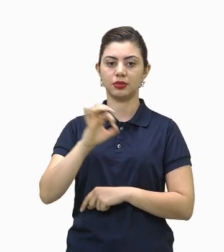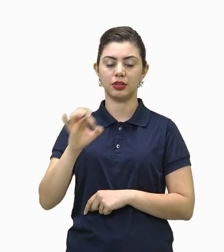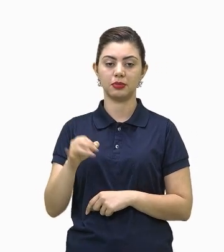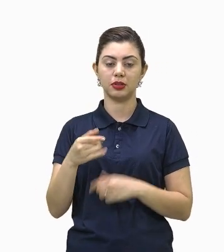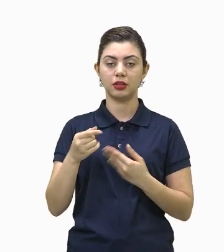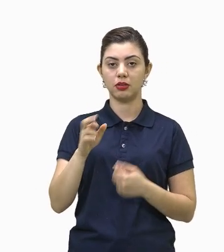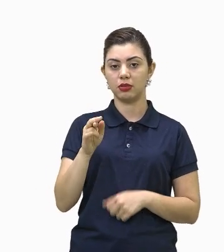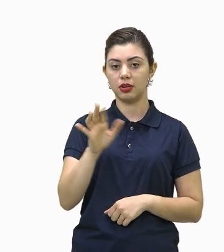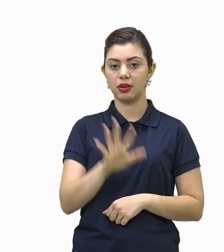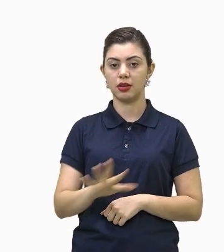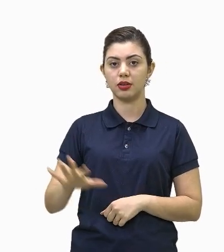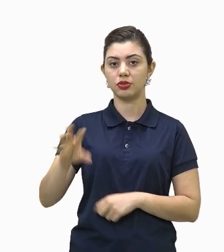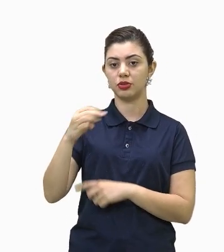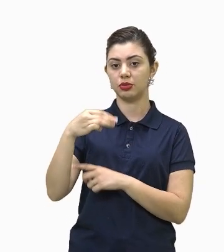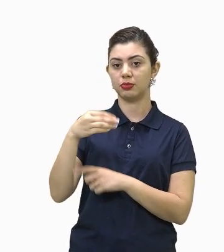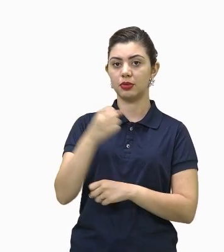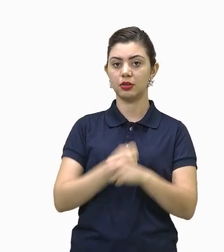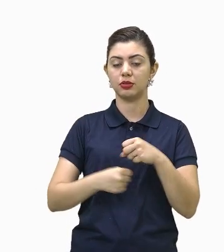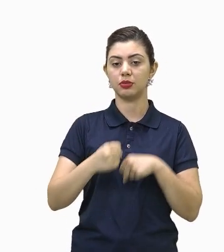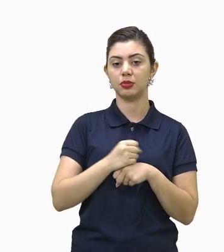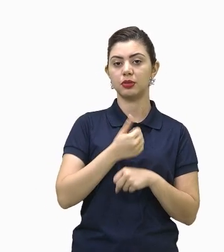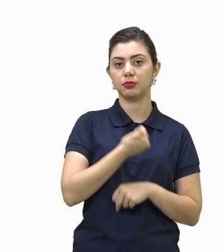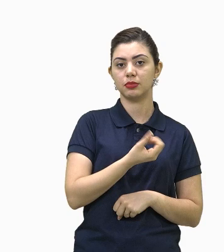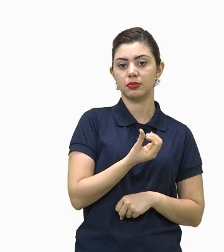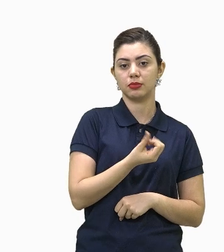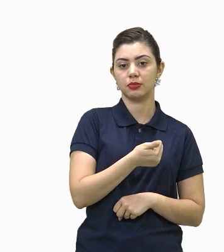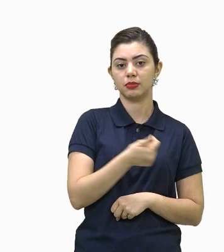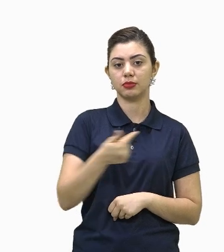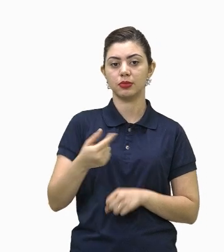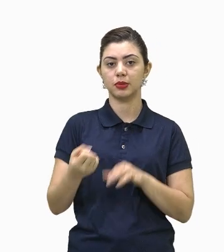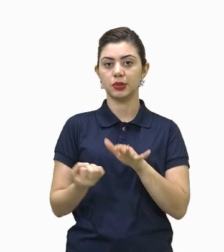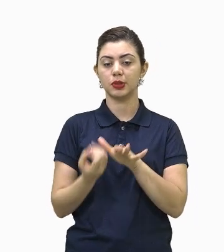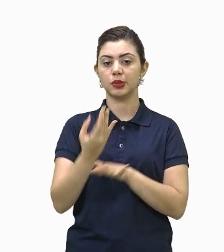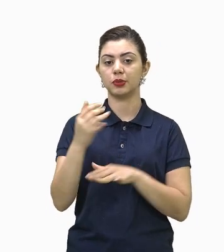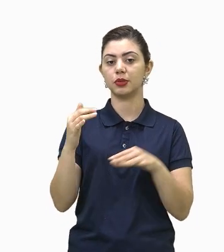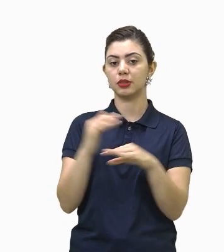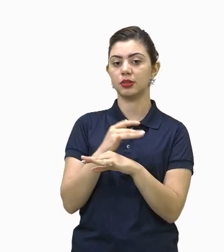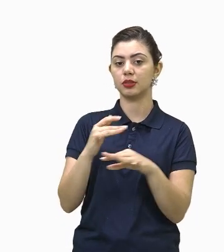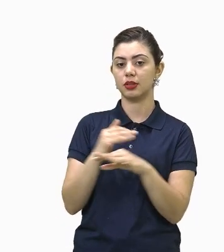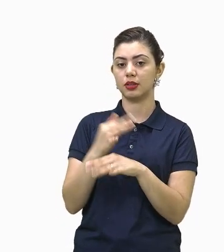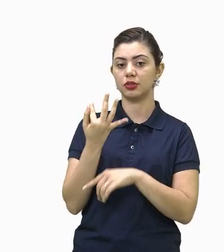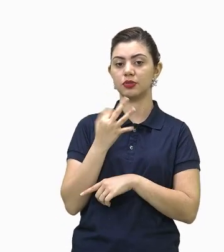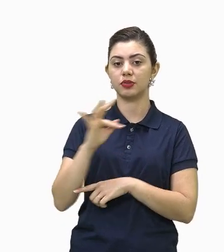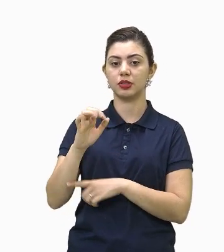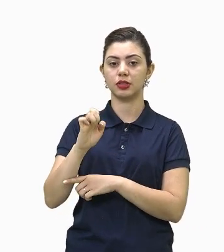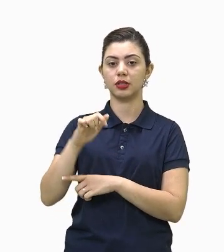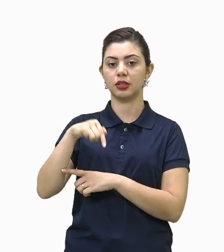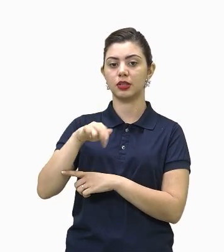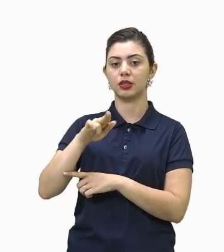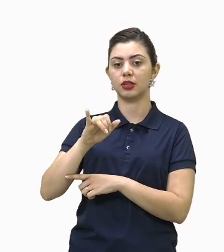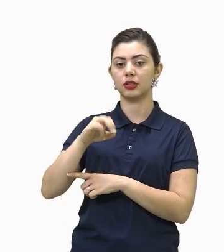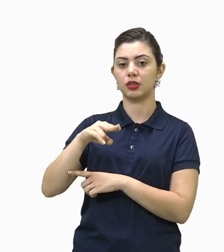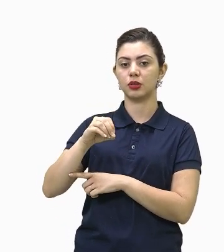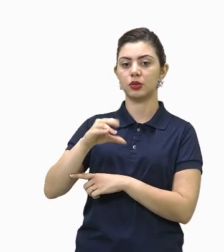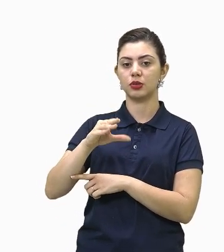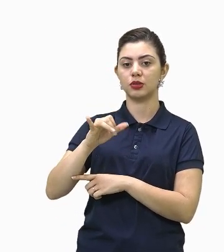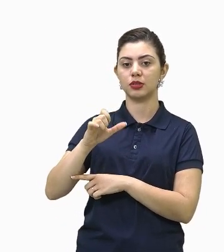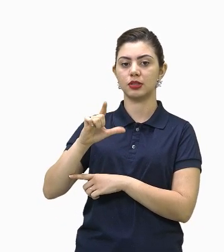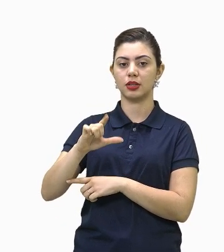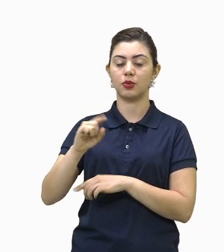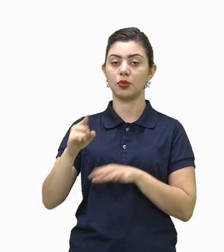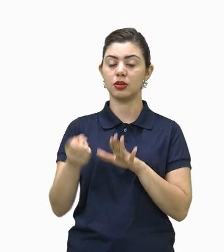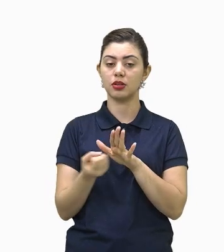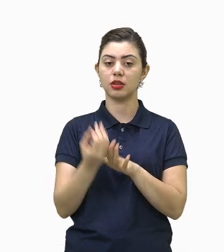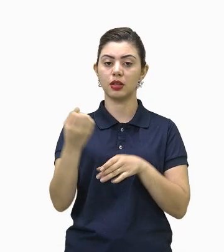região do Maranhão, em 1612, foi fundada a França equinocial. Nela foi construído o Forte de São